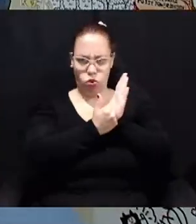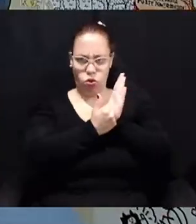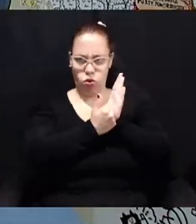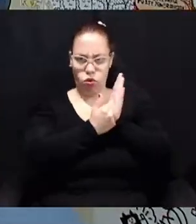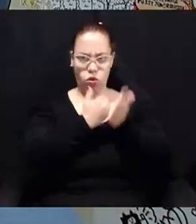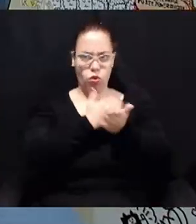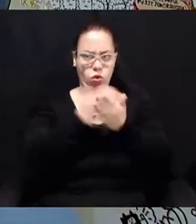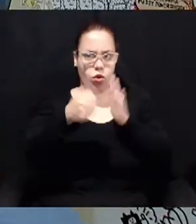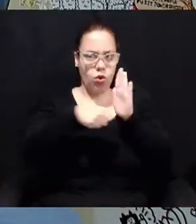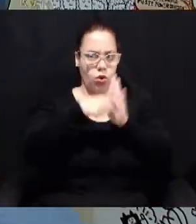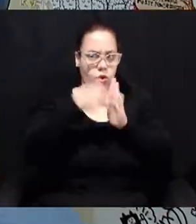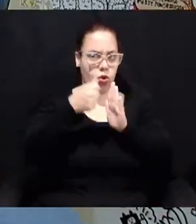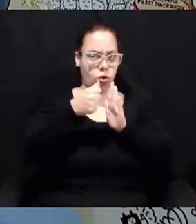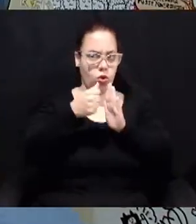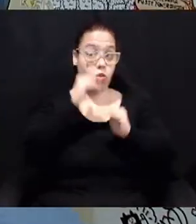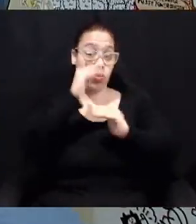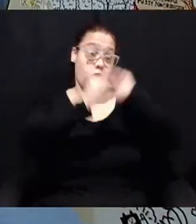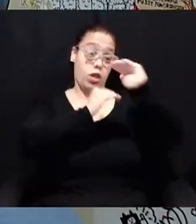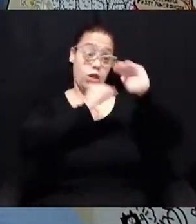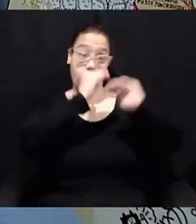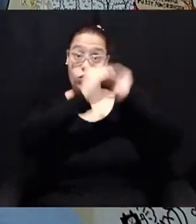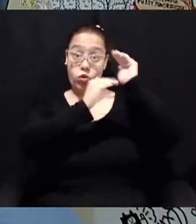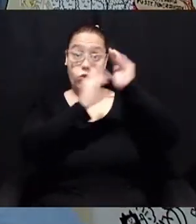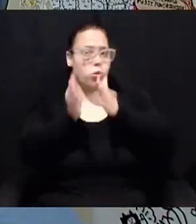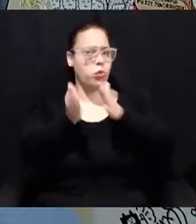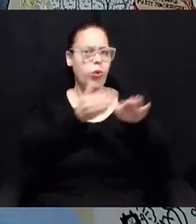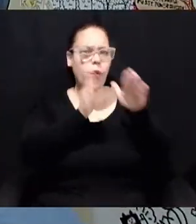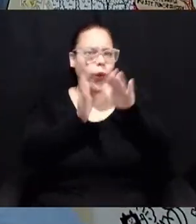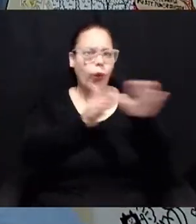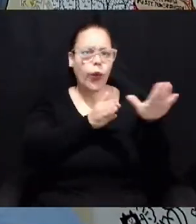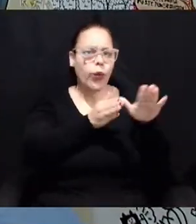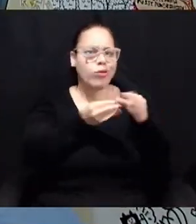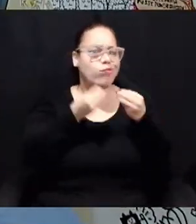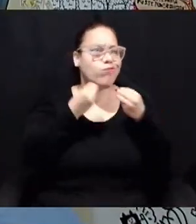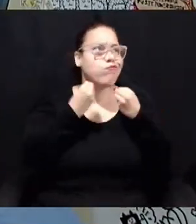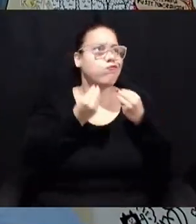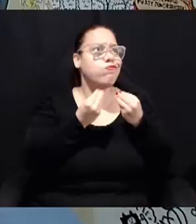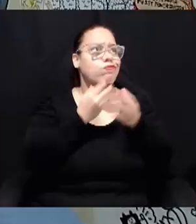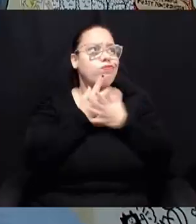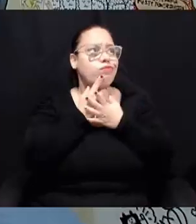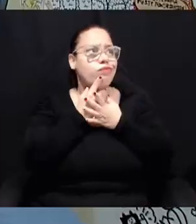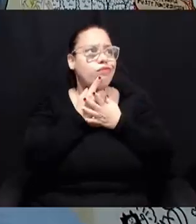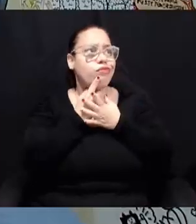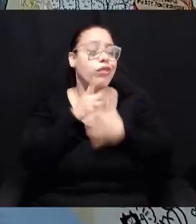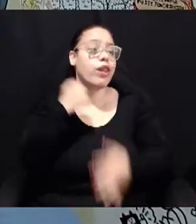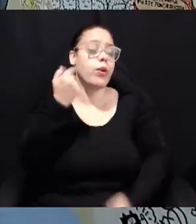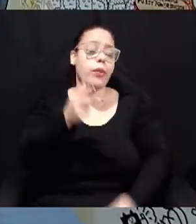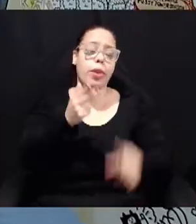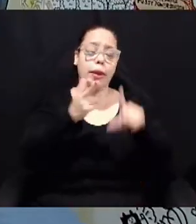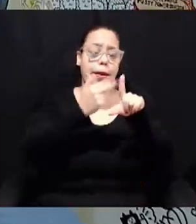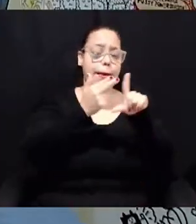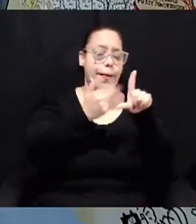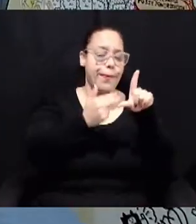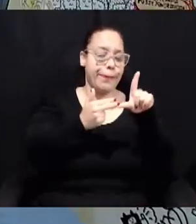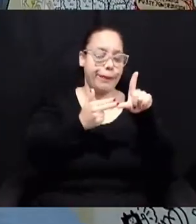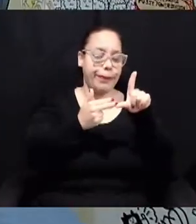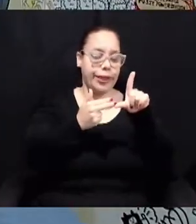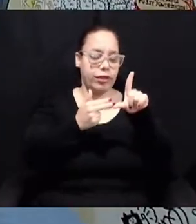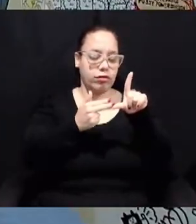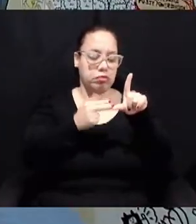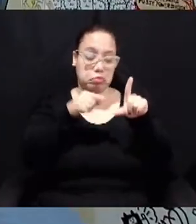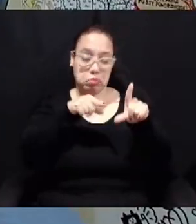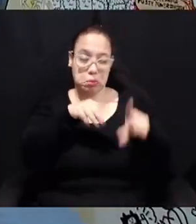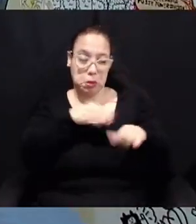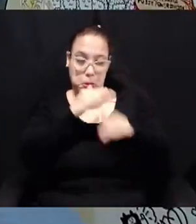essa questão de desenvolver produtos e e depois foi pro quadrinho, ou sempre teve um quadrinista aí nesse desenvolvedor